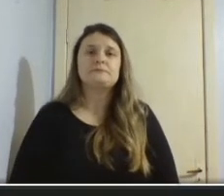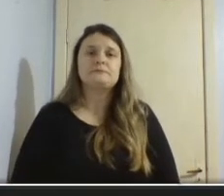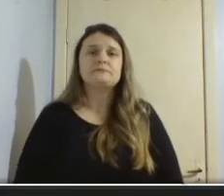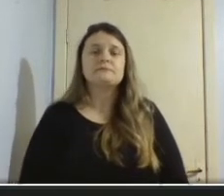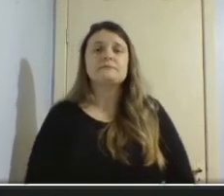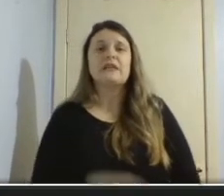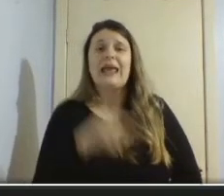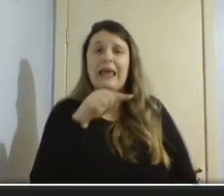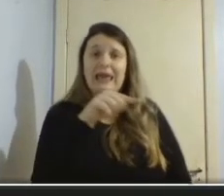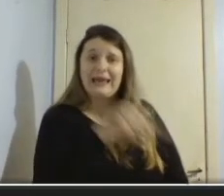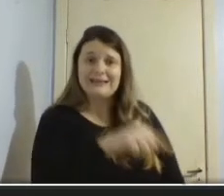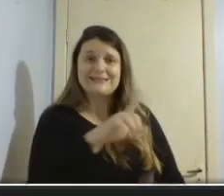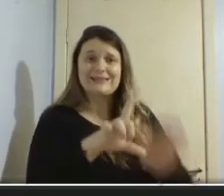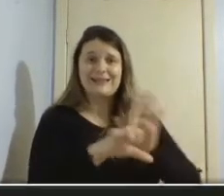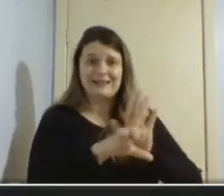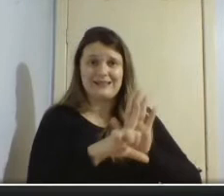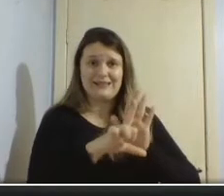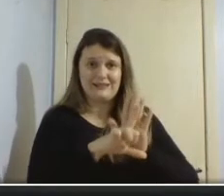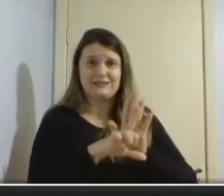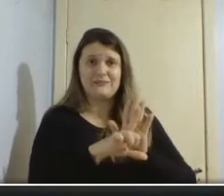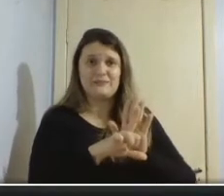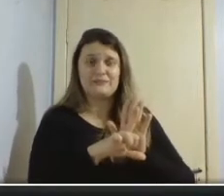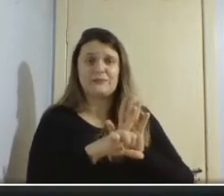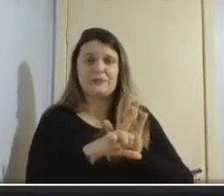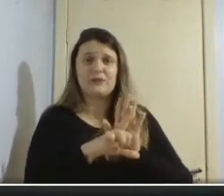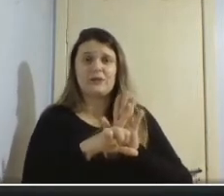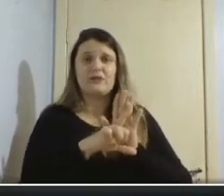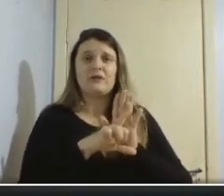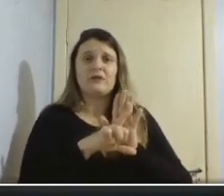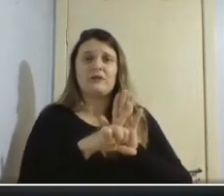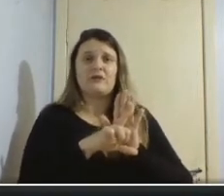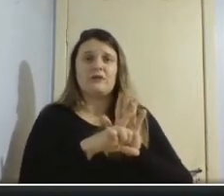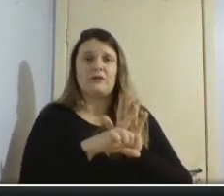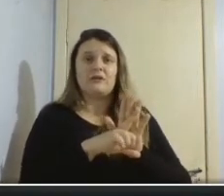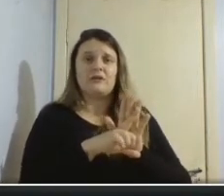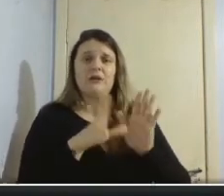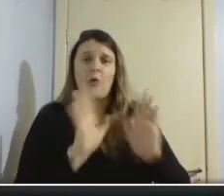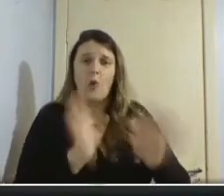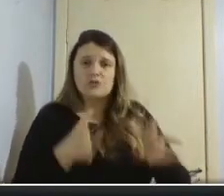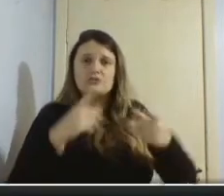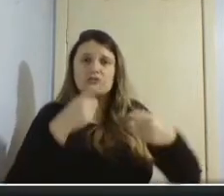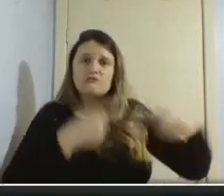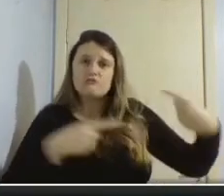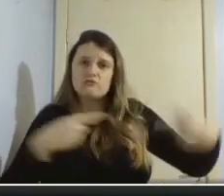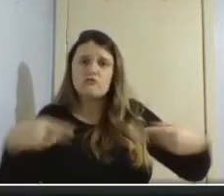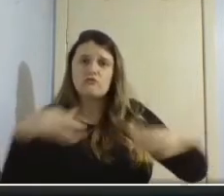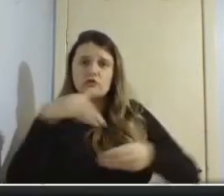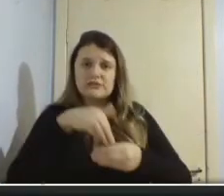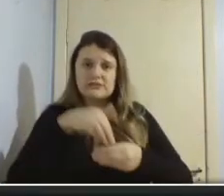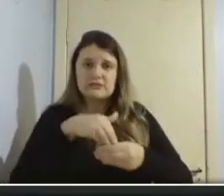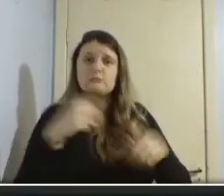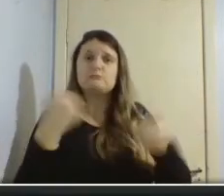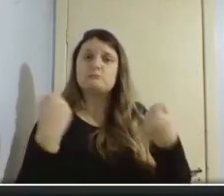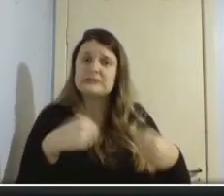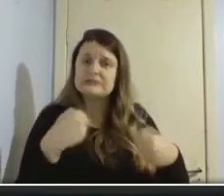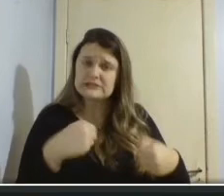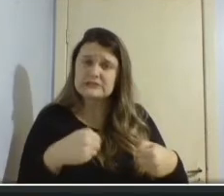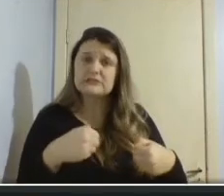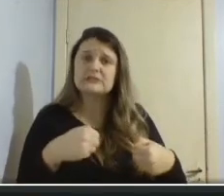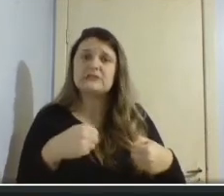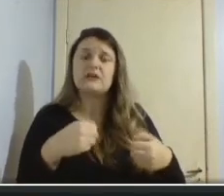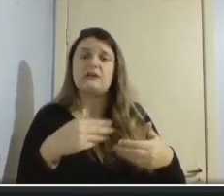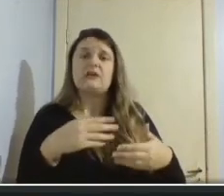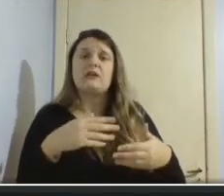veio para aprovação, ela já precisa de cara ser